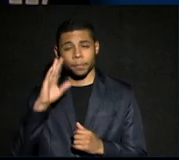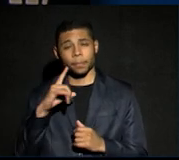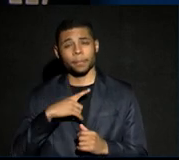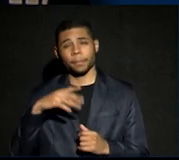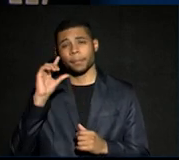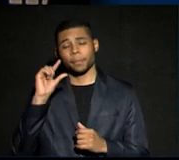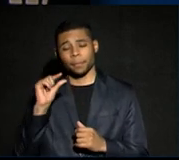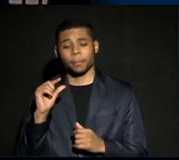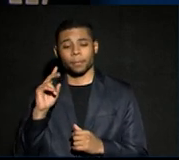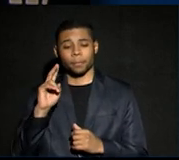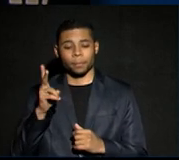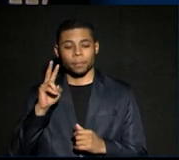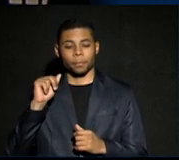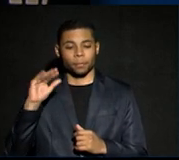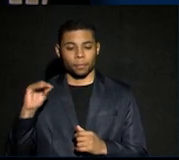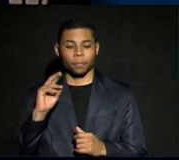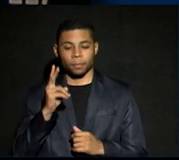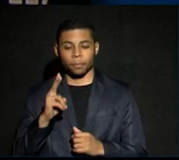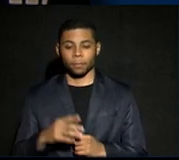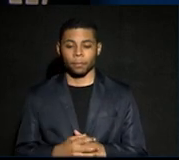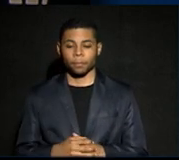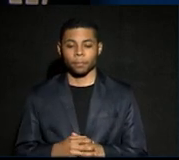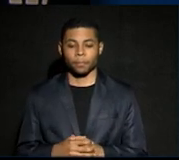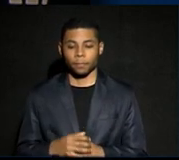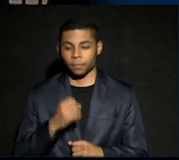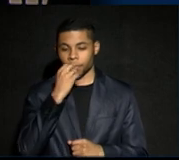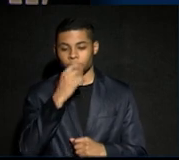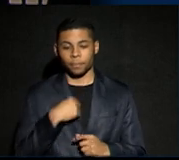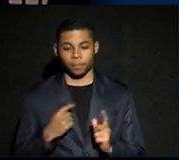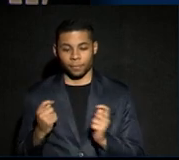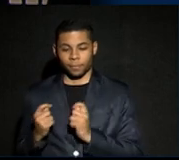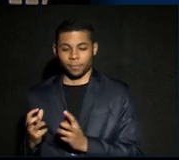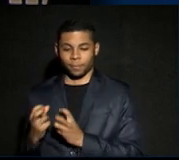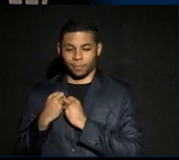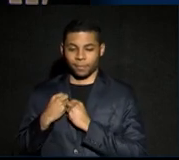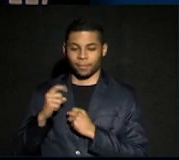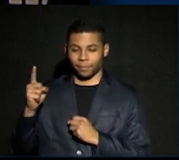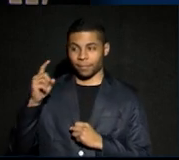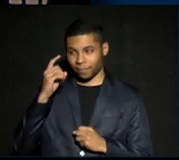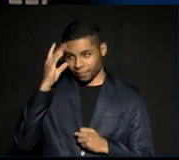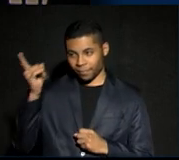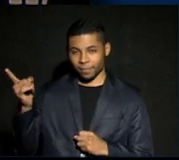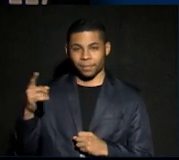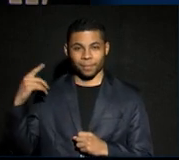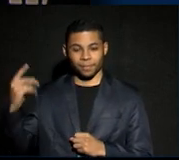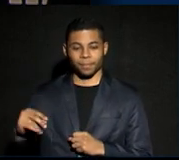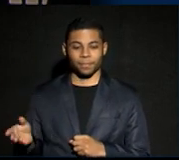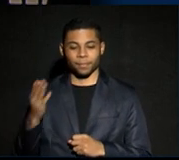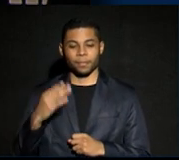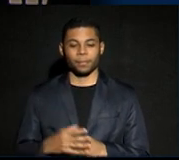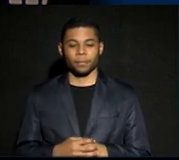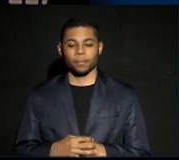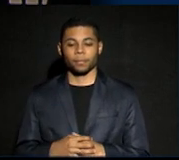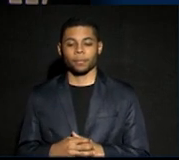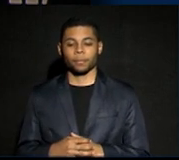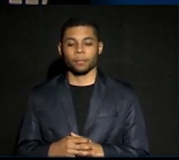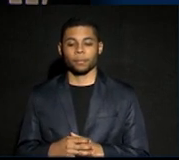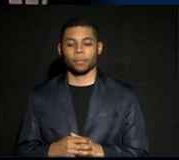muito próximo do high. E bom que eu não sou mais o economista-chefe, Mansur. Essa é fácil, a do dólar.